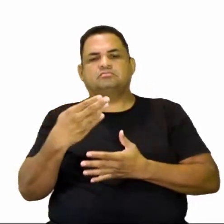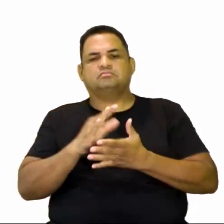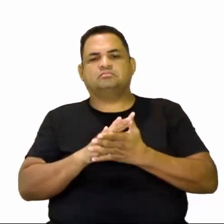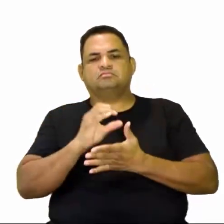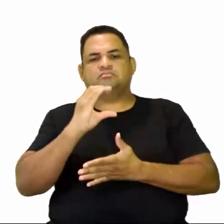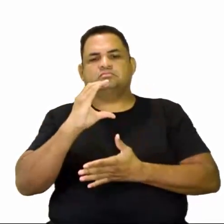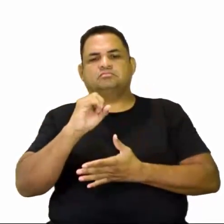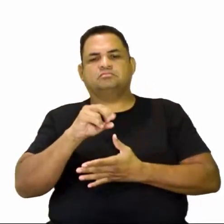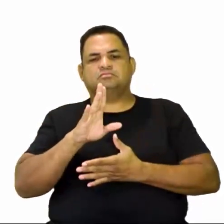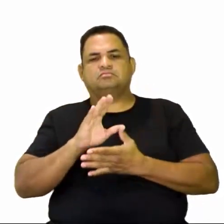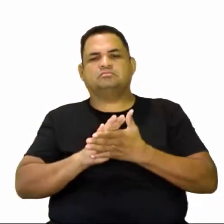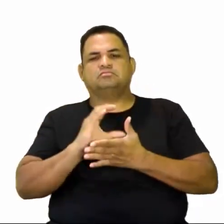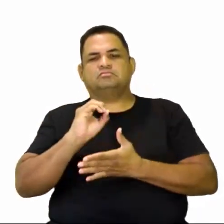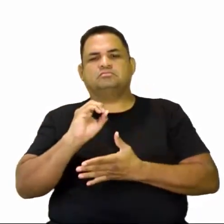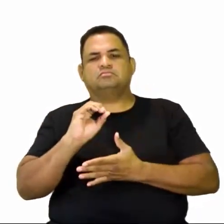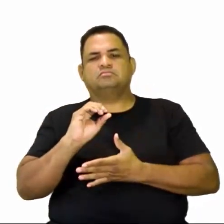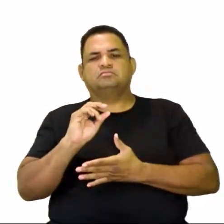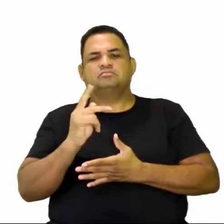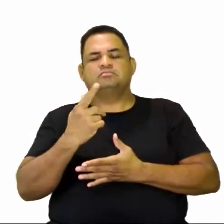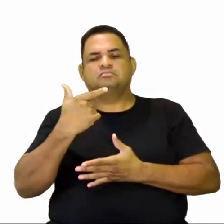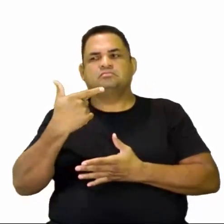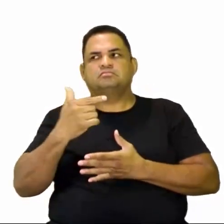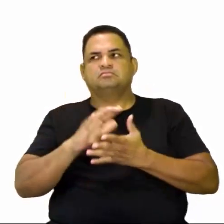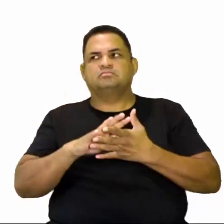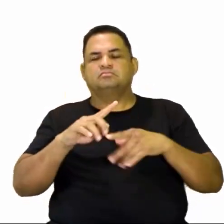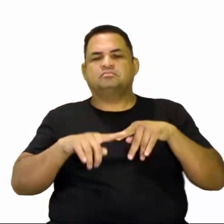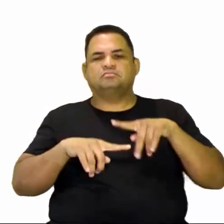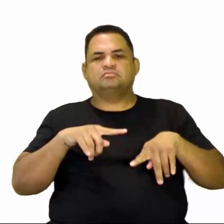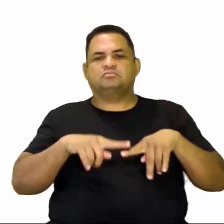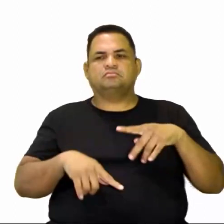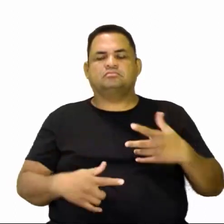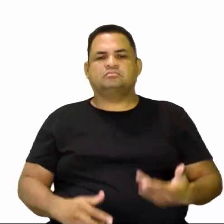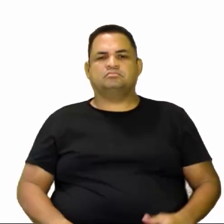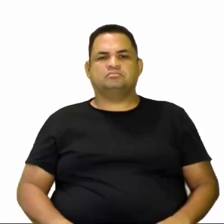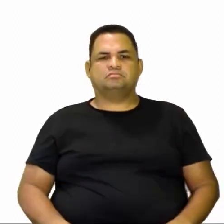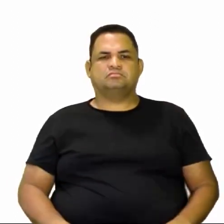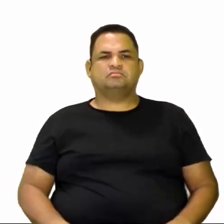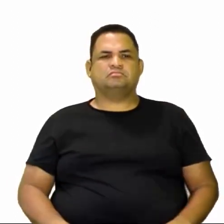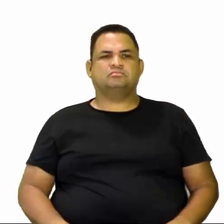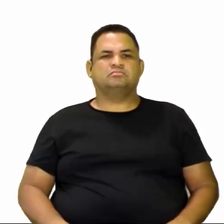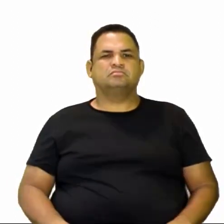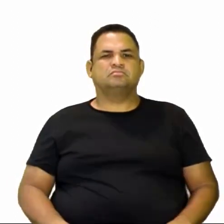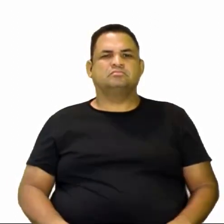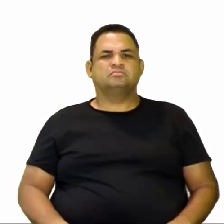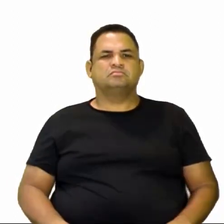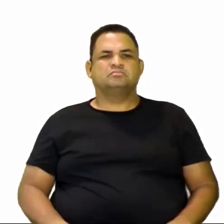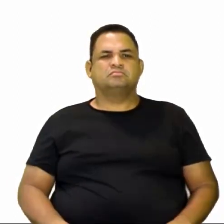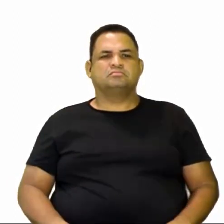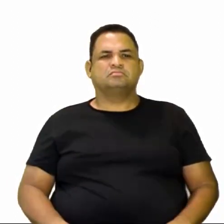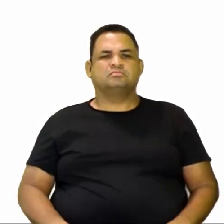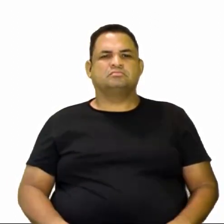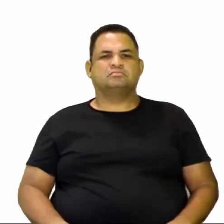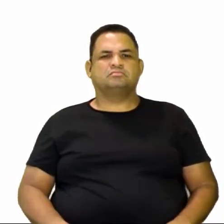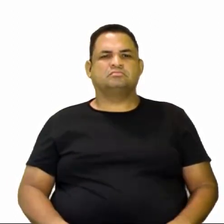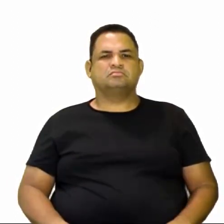e CuOH2 como produto. Tudo bem? Logo,